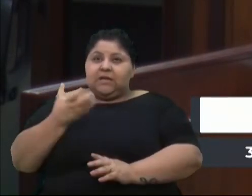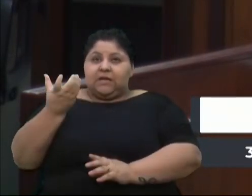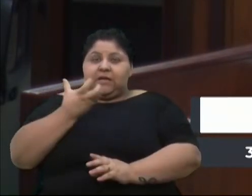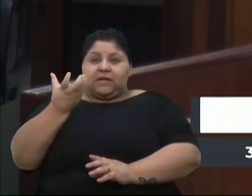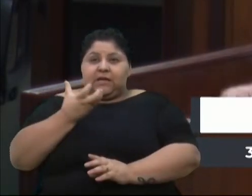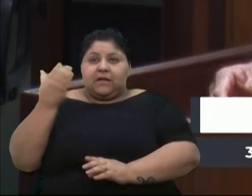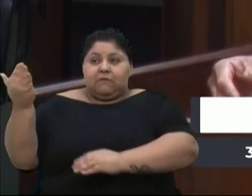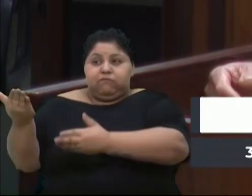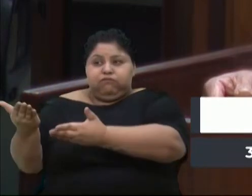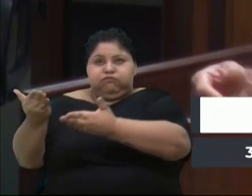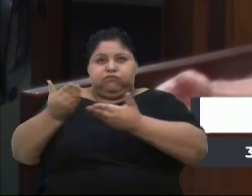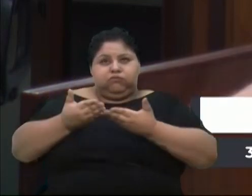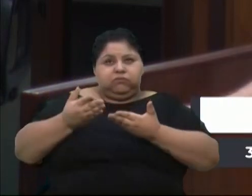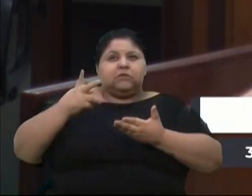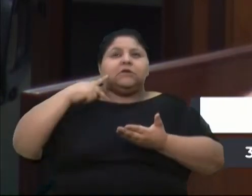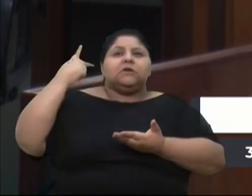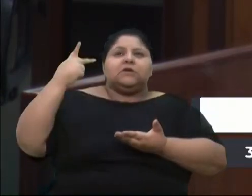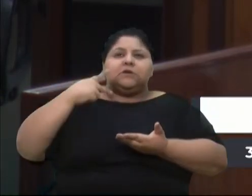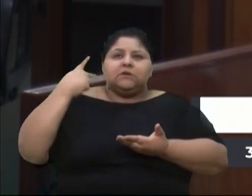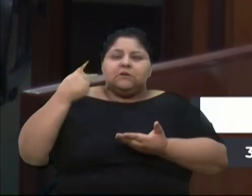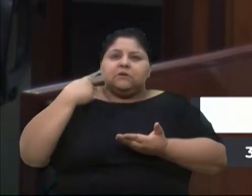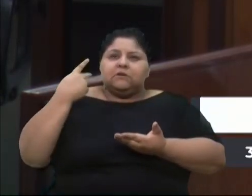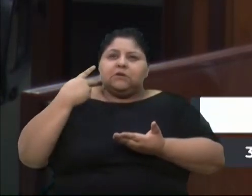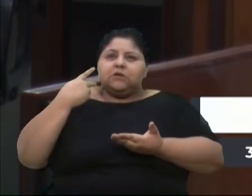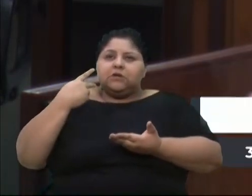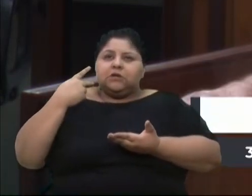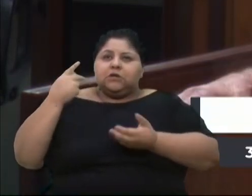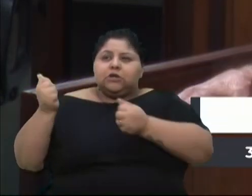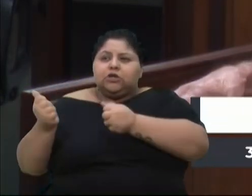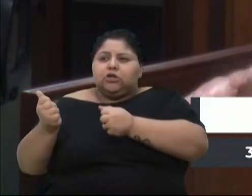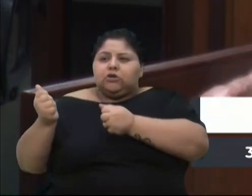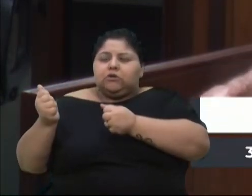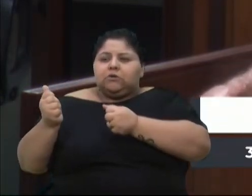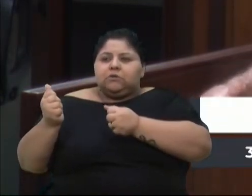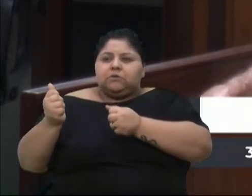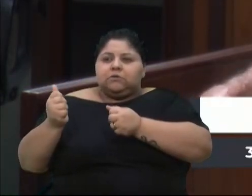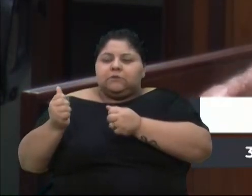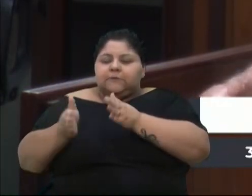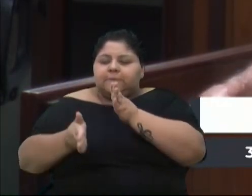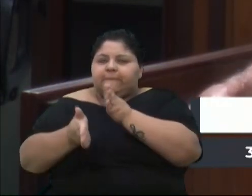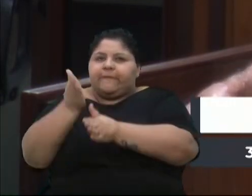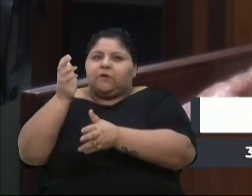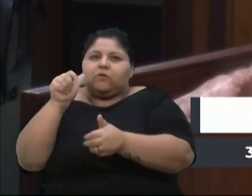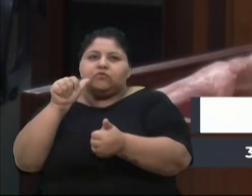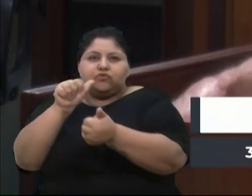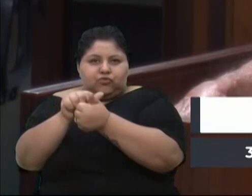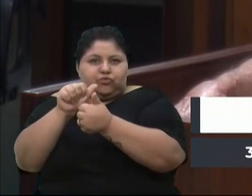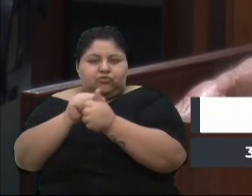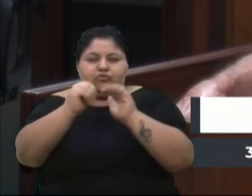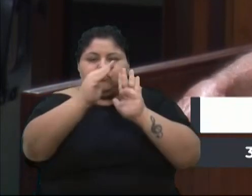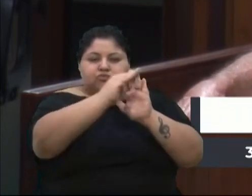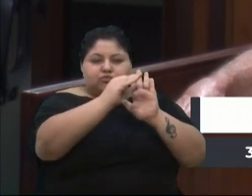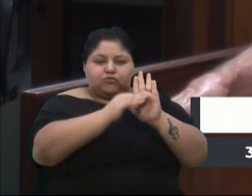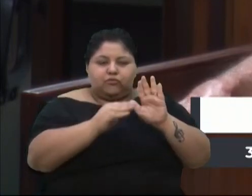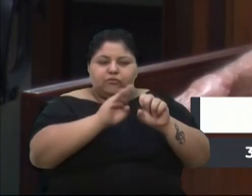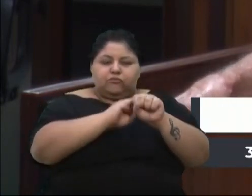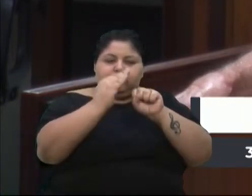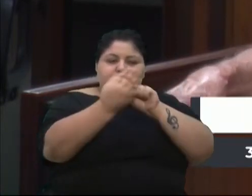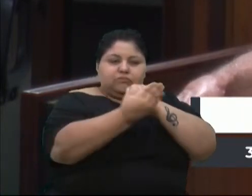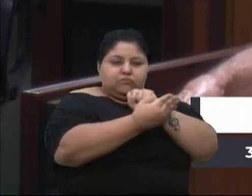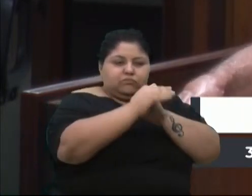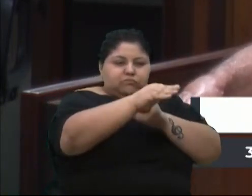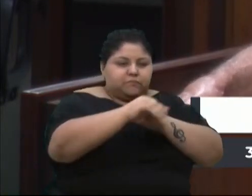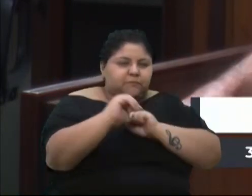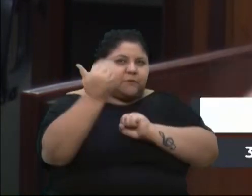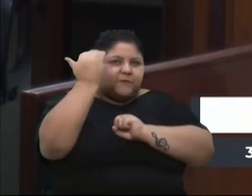vereadores vão para os bairros junto com o Fala Caxias, porque é importante buscar o entendimento